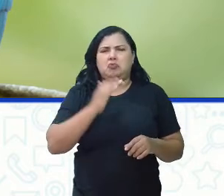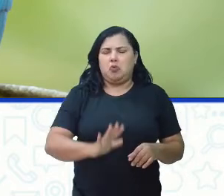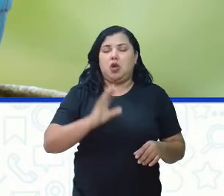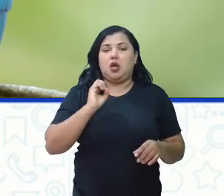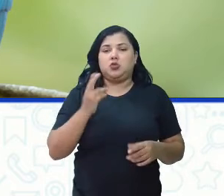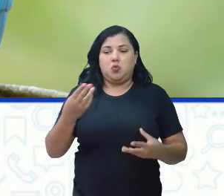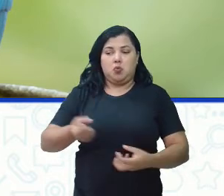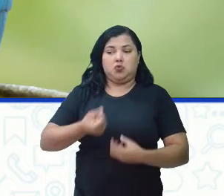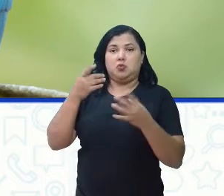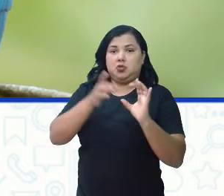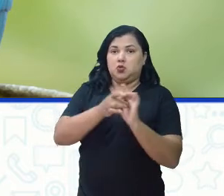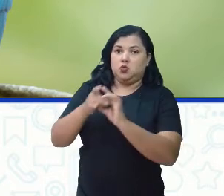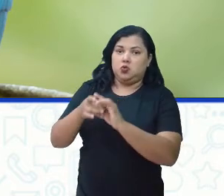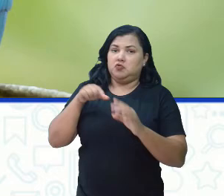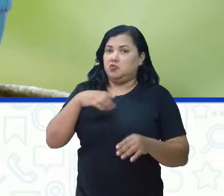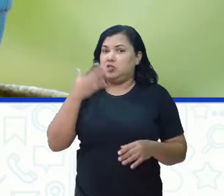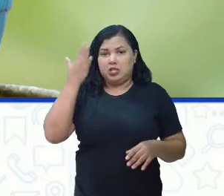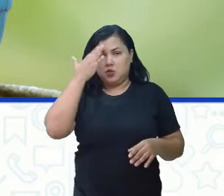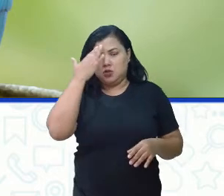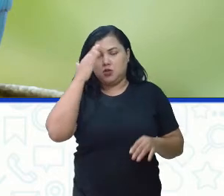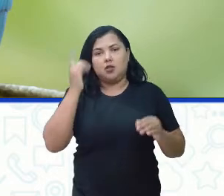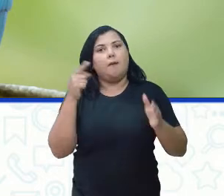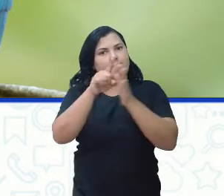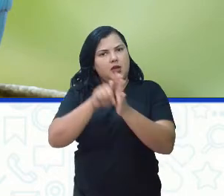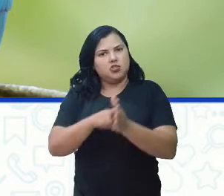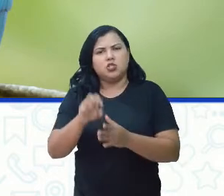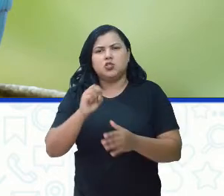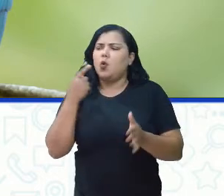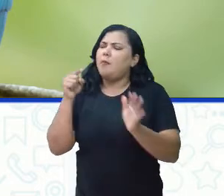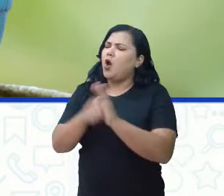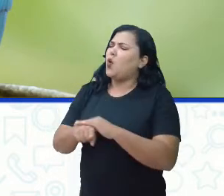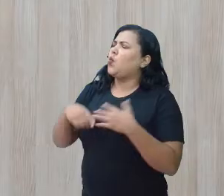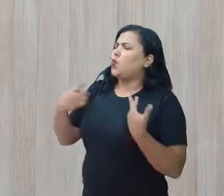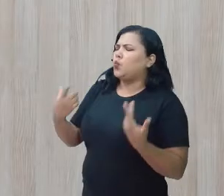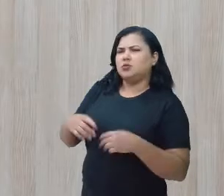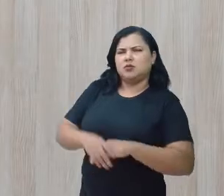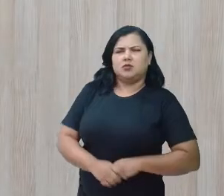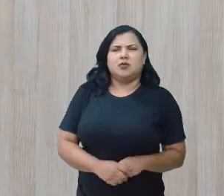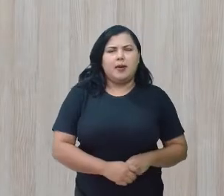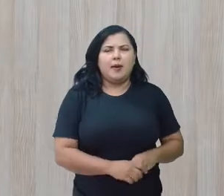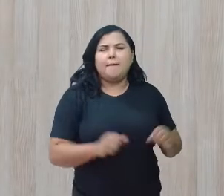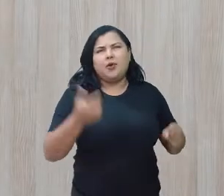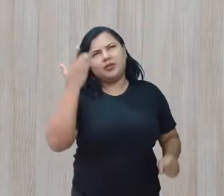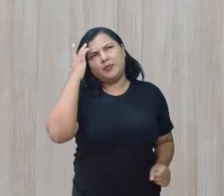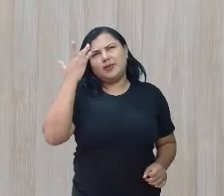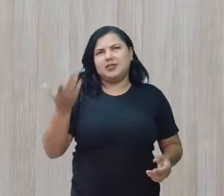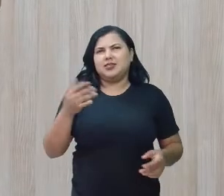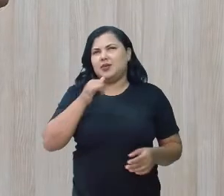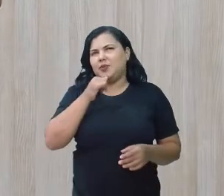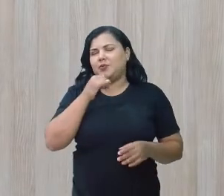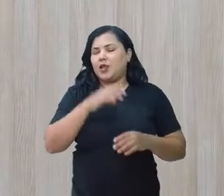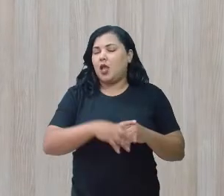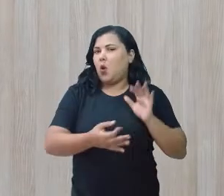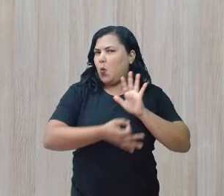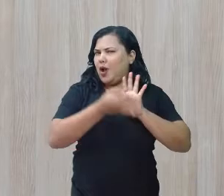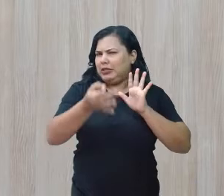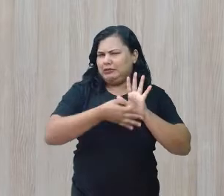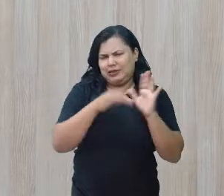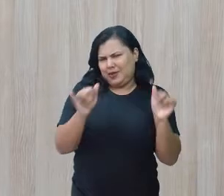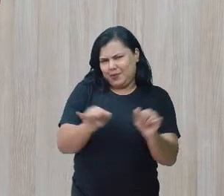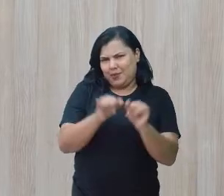não entende, pesquise ou pergunte a outras pessoas. Pode parecer até uma dica boba,